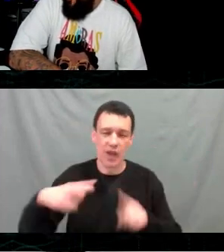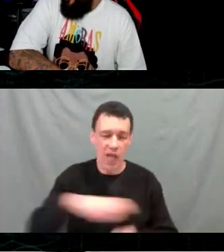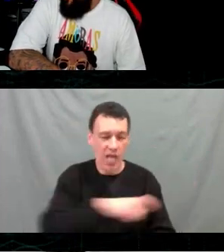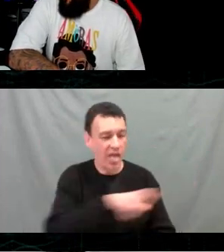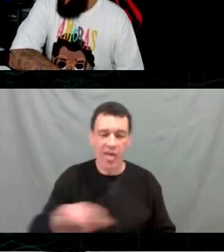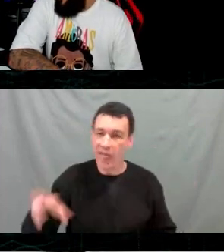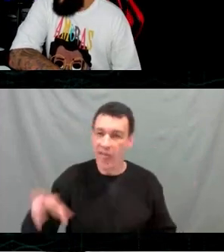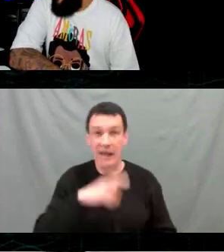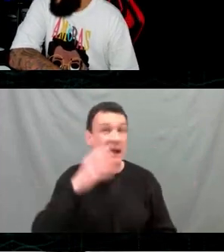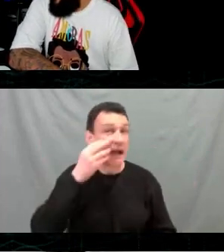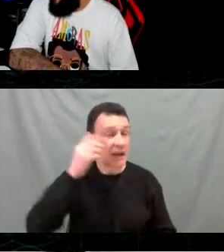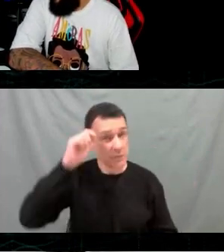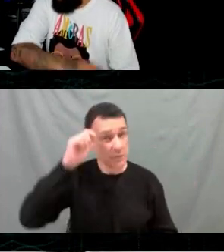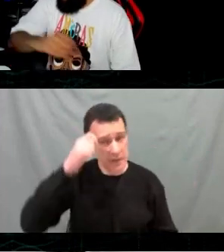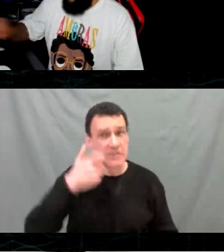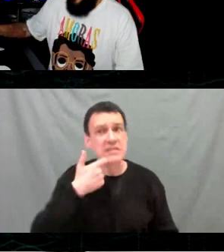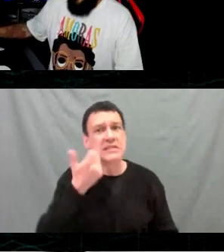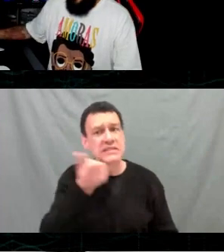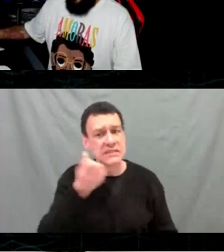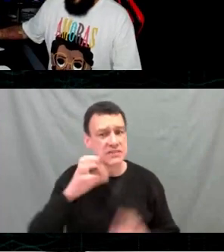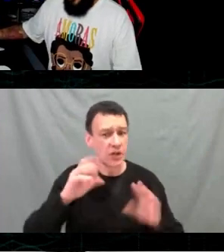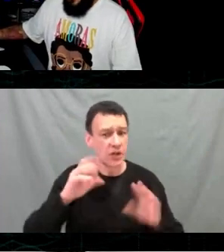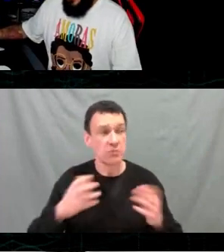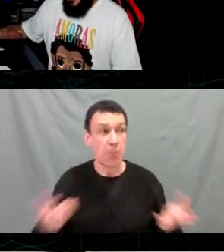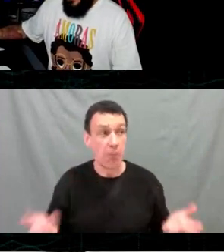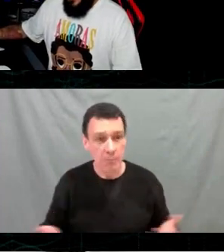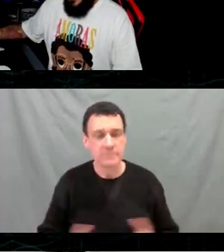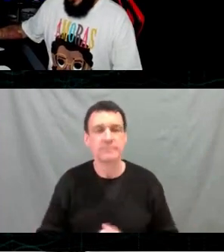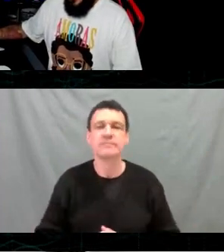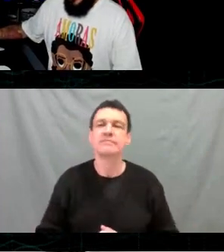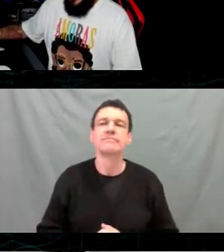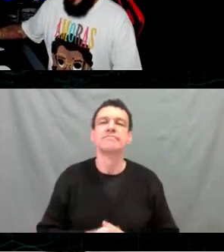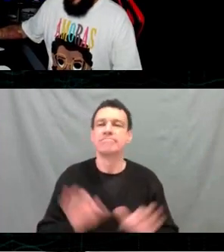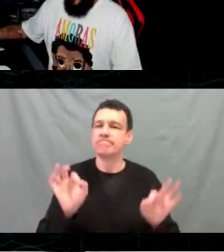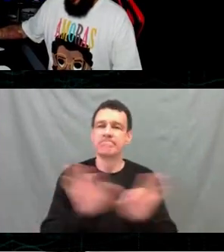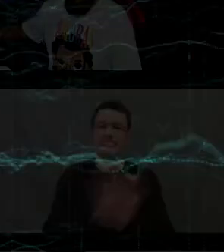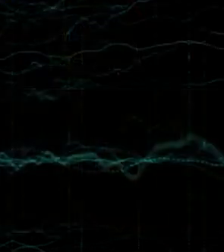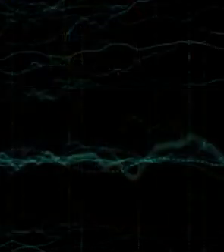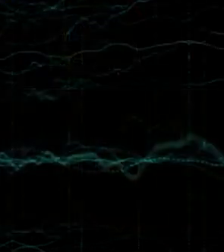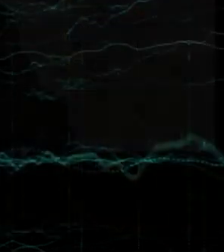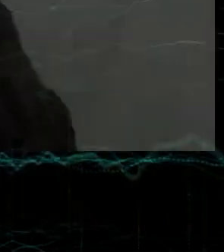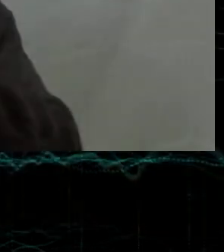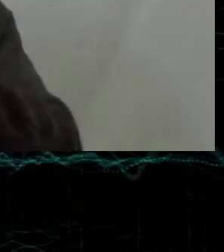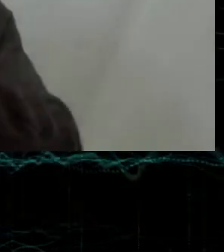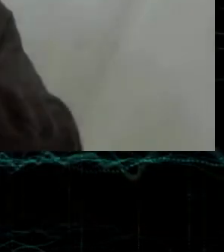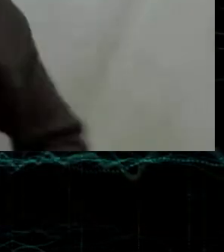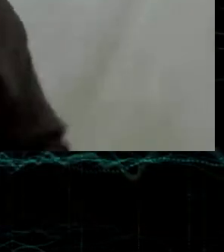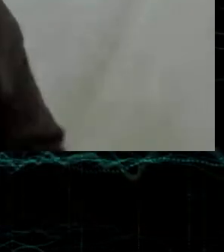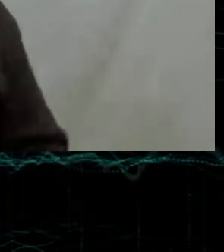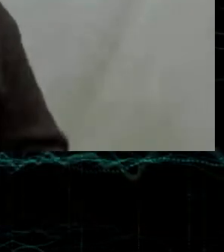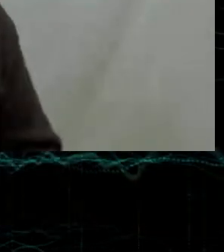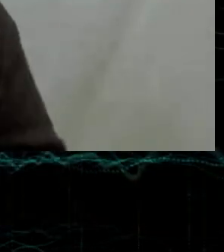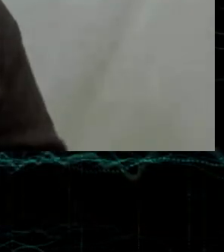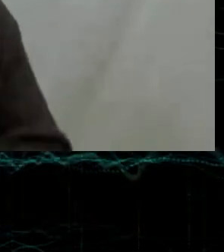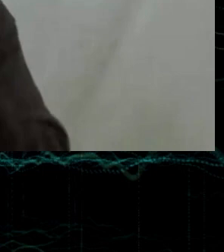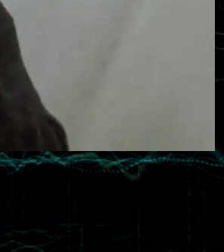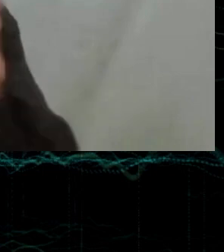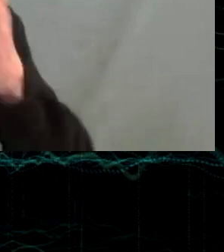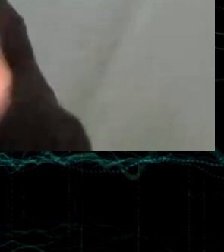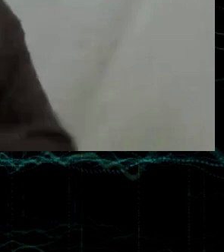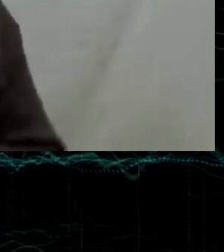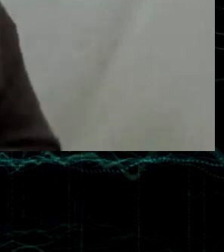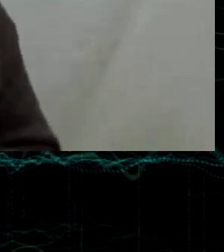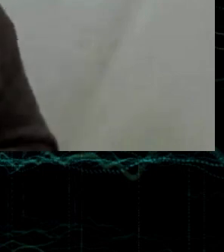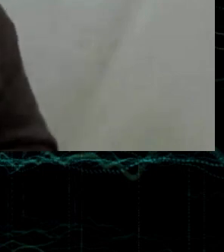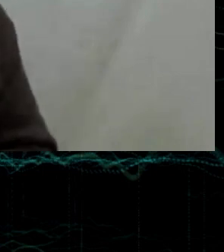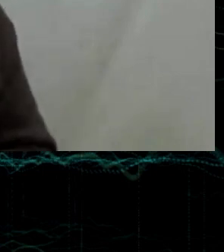mas é isso aí mesmo é só não tem mais nada não é isso valeu sensacional como sempre senhor Jordânia agora você tem que ter o seguinte a